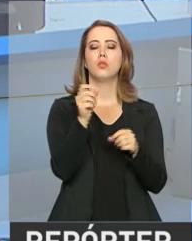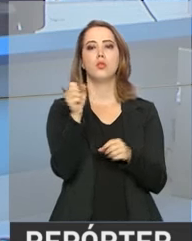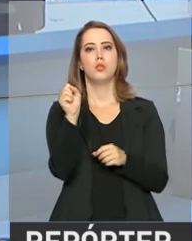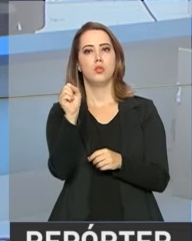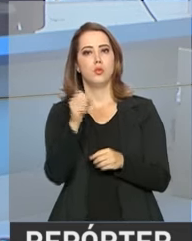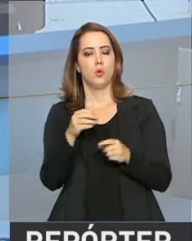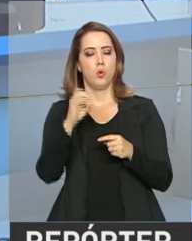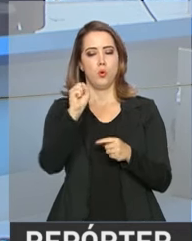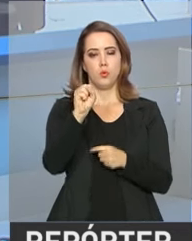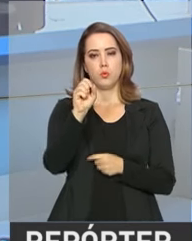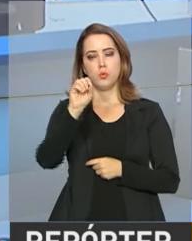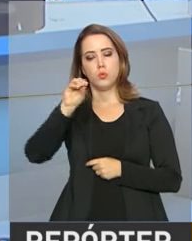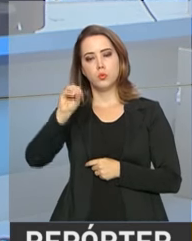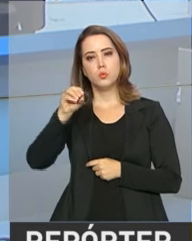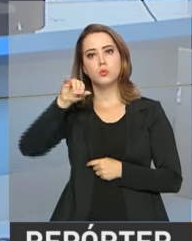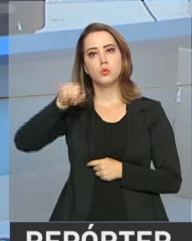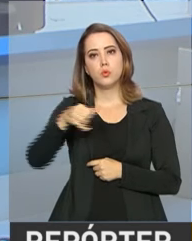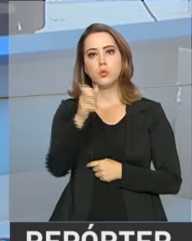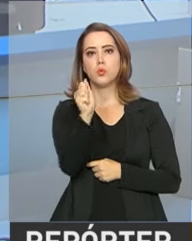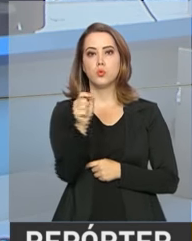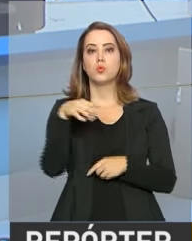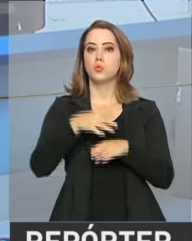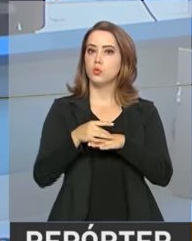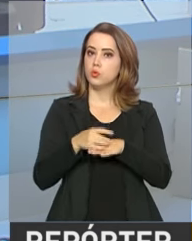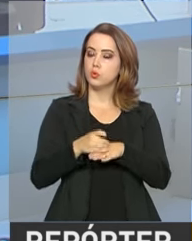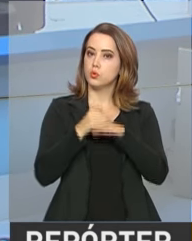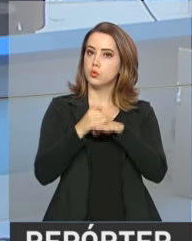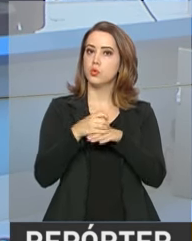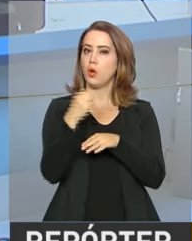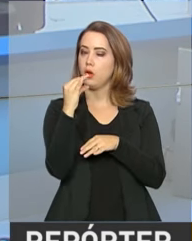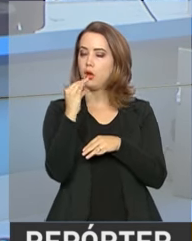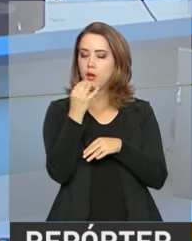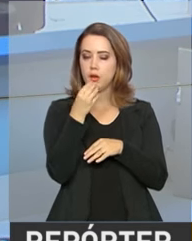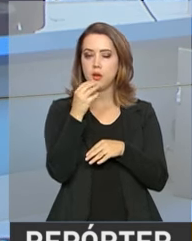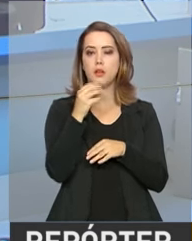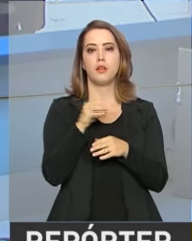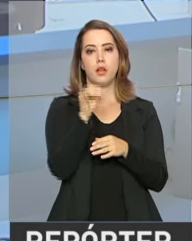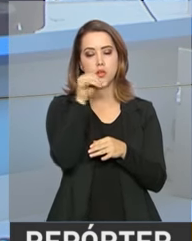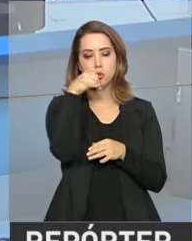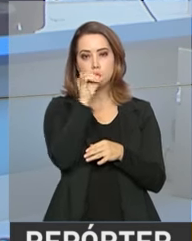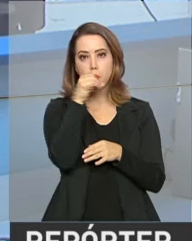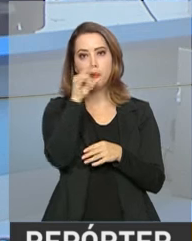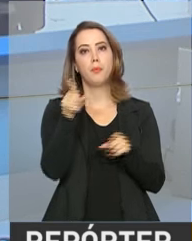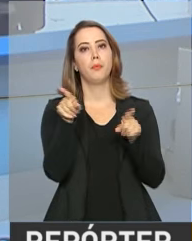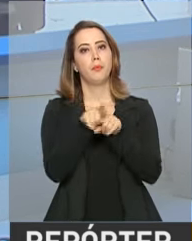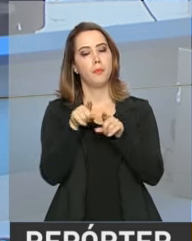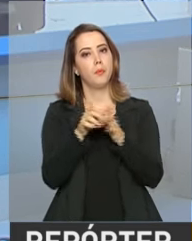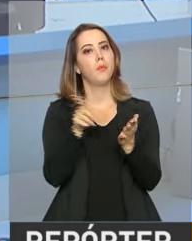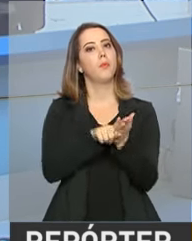soja, carne suína e celulose. No ano, o comércio exterior tem um saldo positivo de